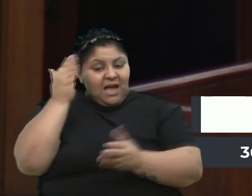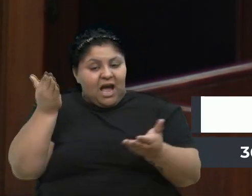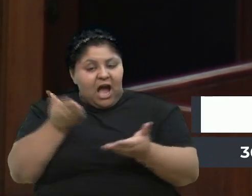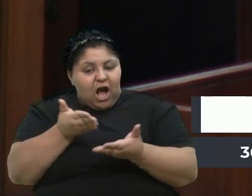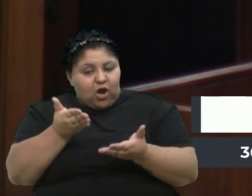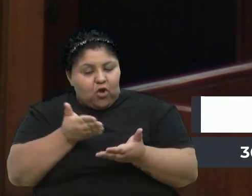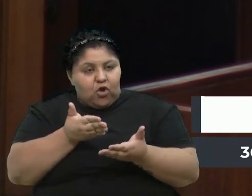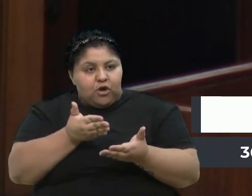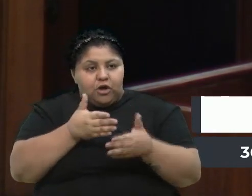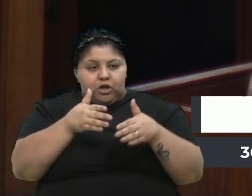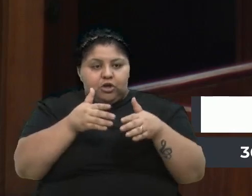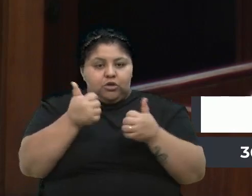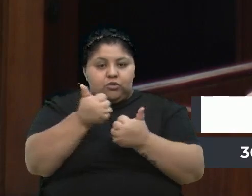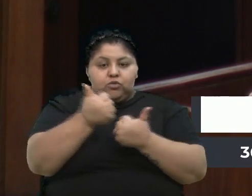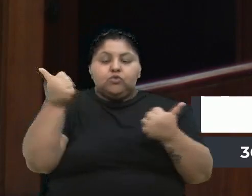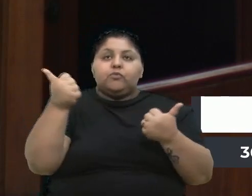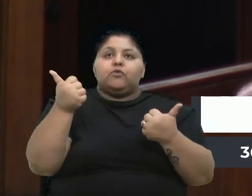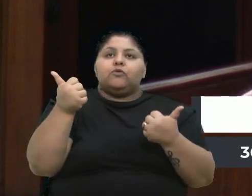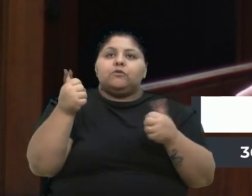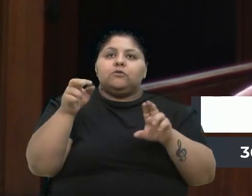atual procurador, se